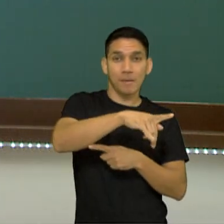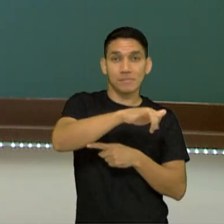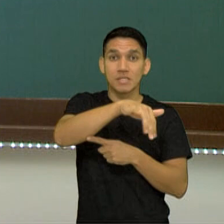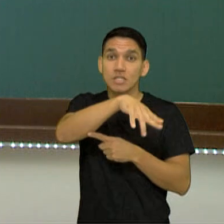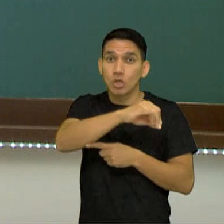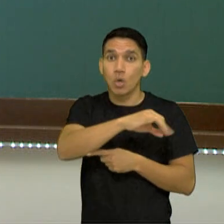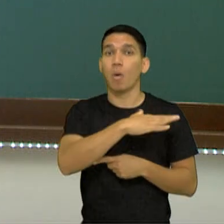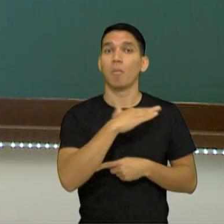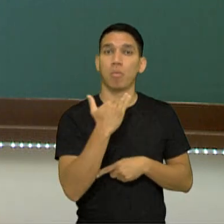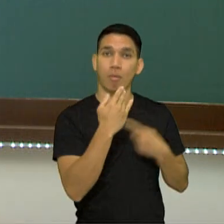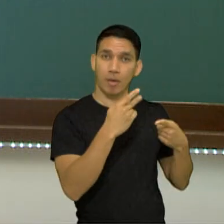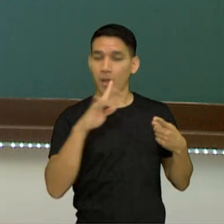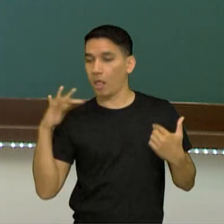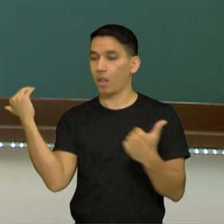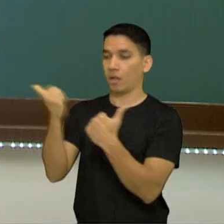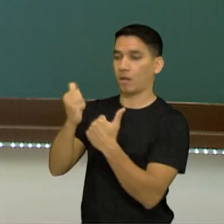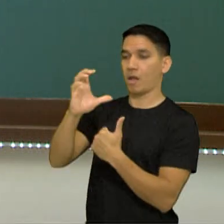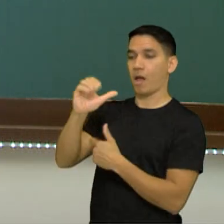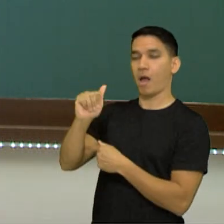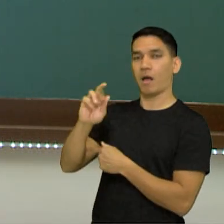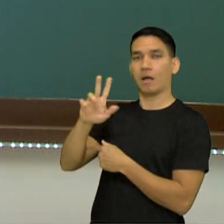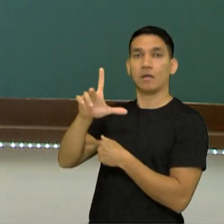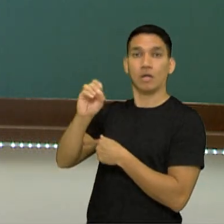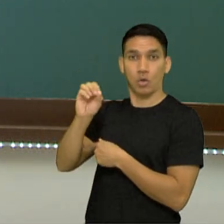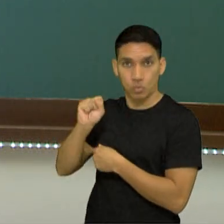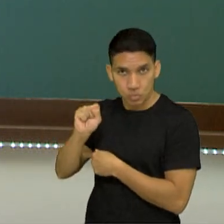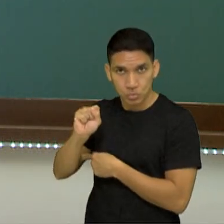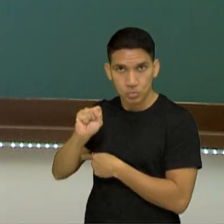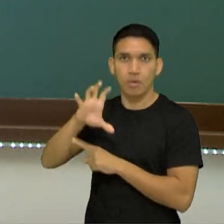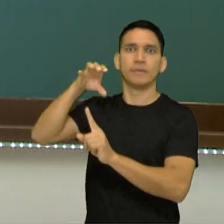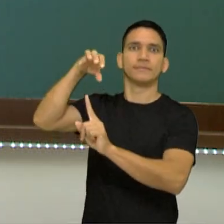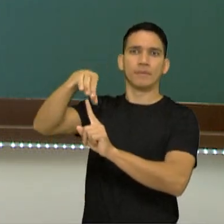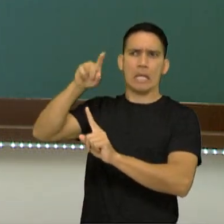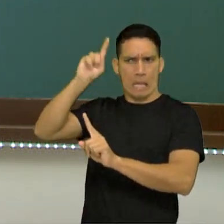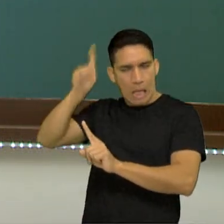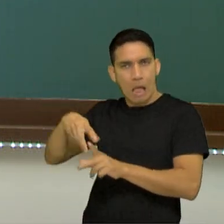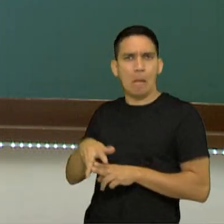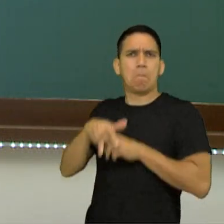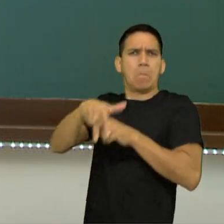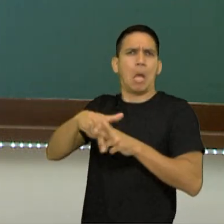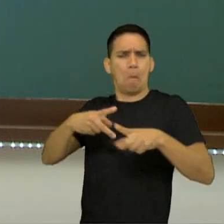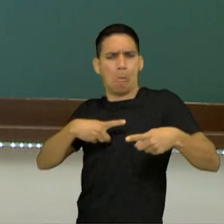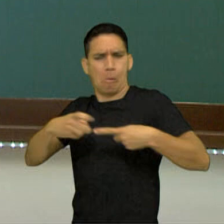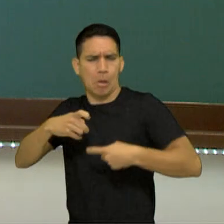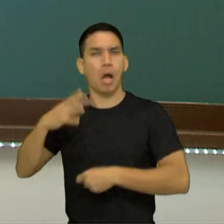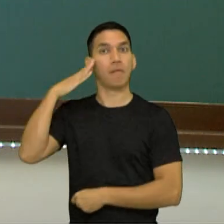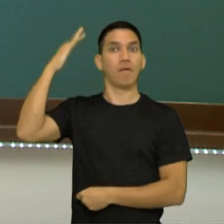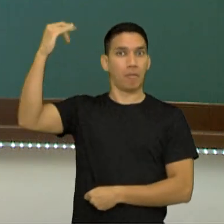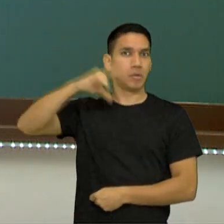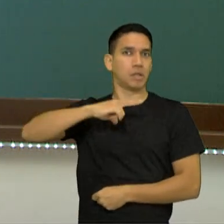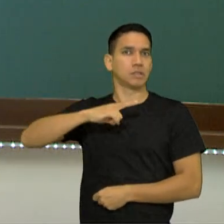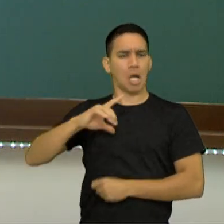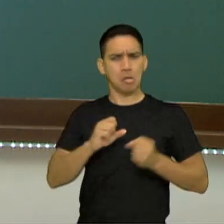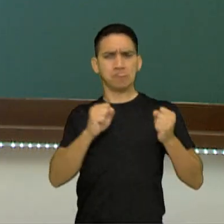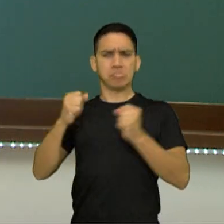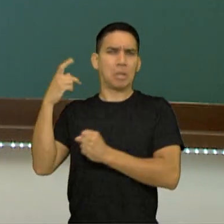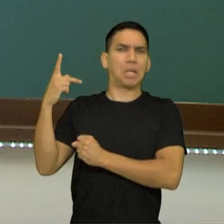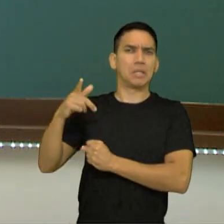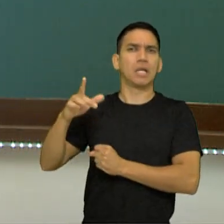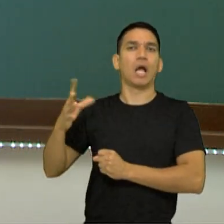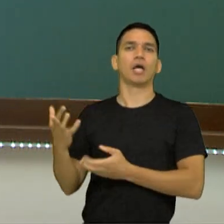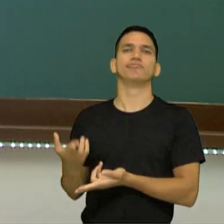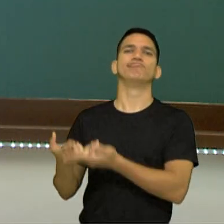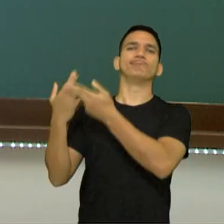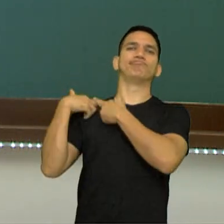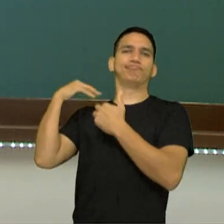Então, o Carlos Magno, que também era um guerreiro muito conhecido, tinha muito poder, ele vai acabar assumindo,